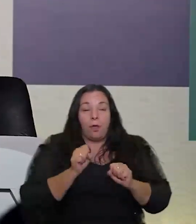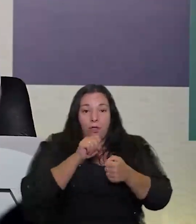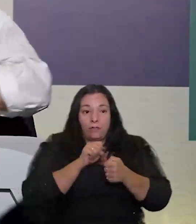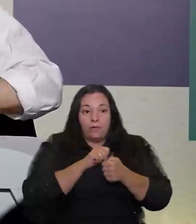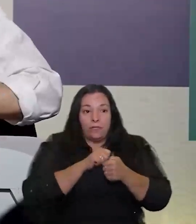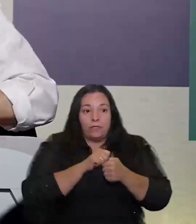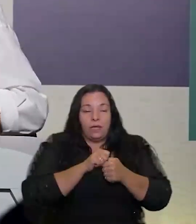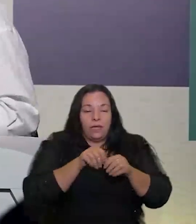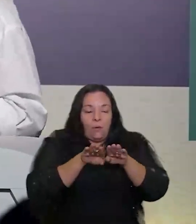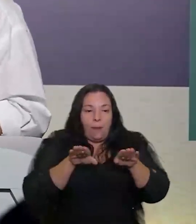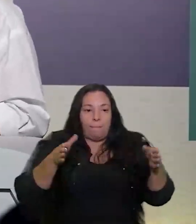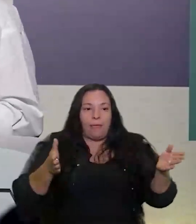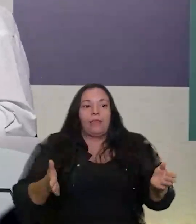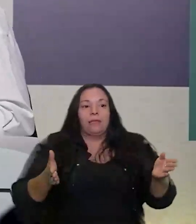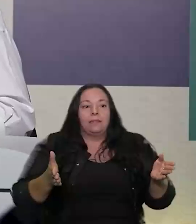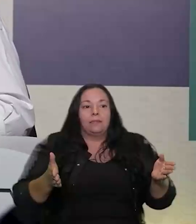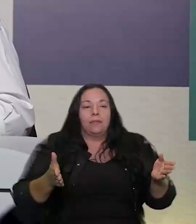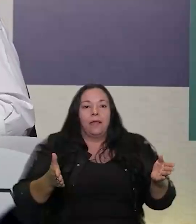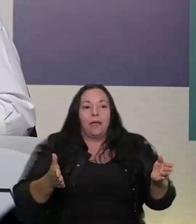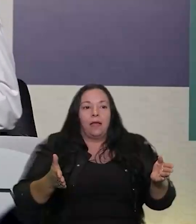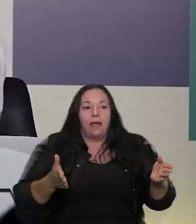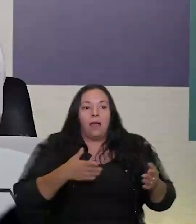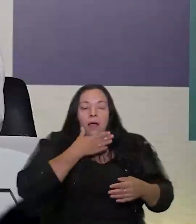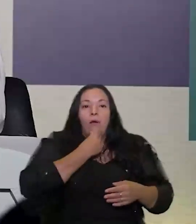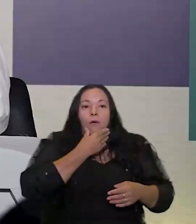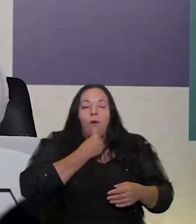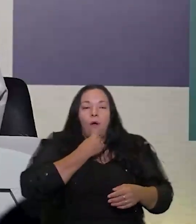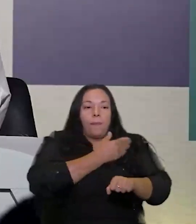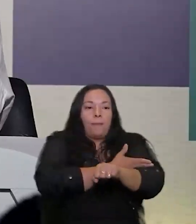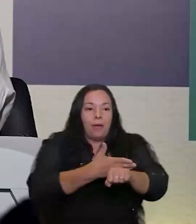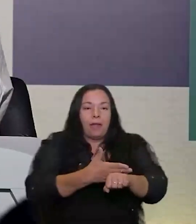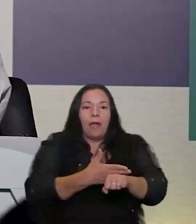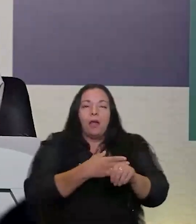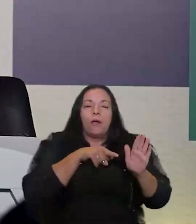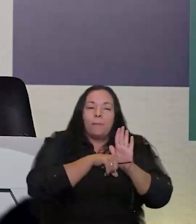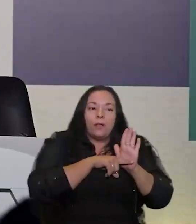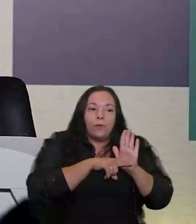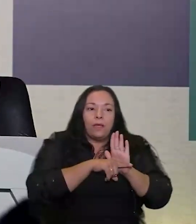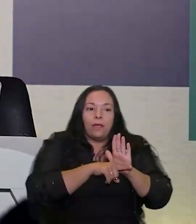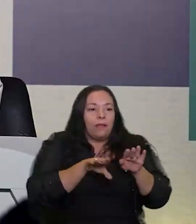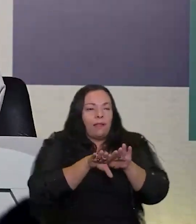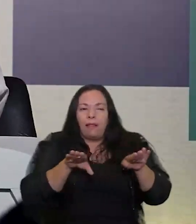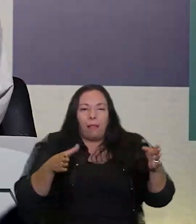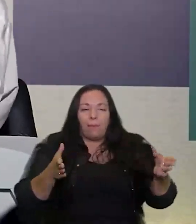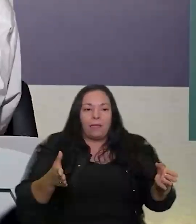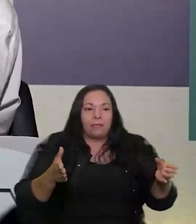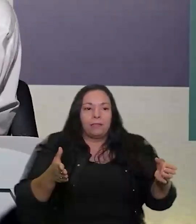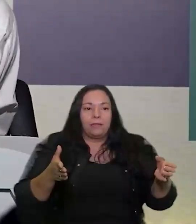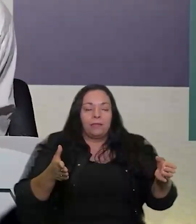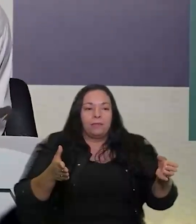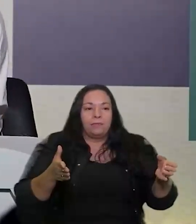com uma mesa assim, onde o homem branco é a minoria verdadeira, né, e às vezes nem está na mesa, aí eu digo,